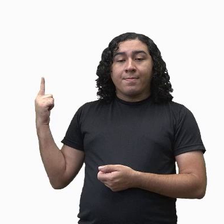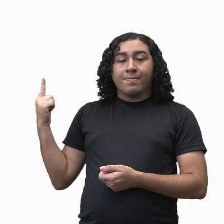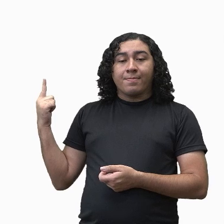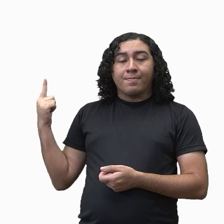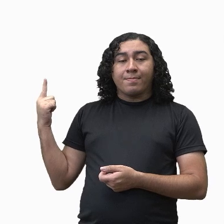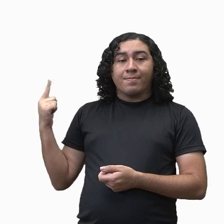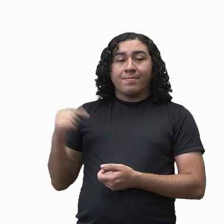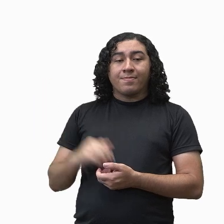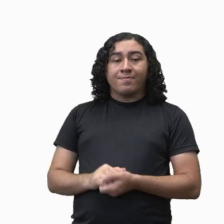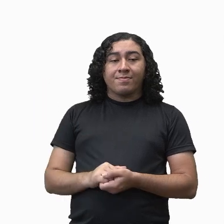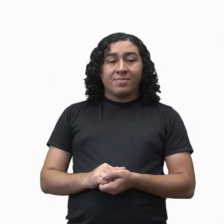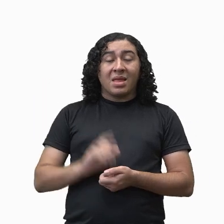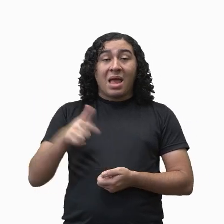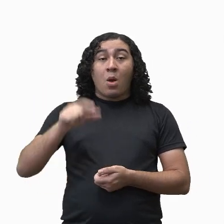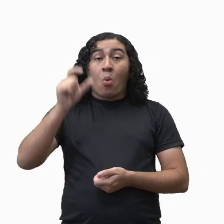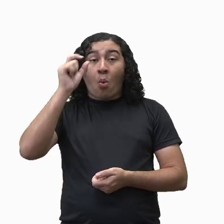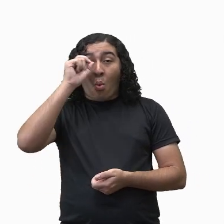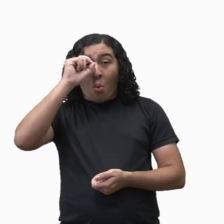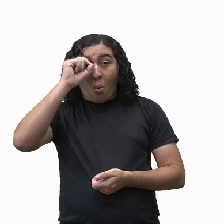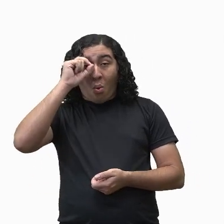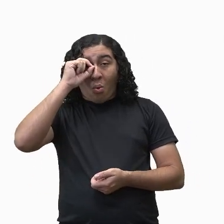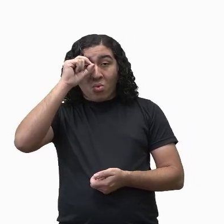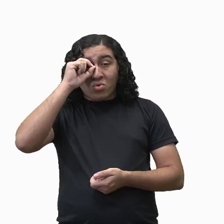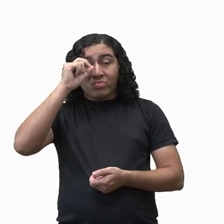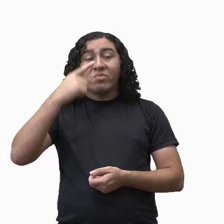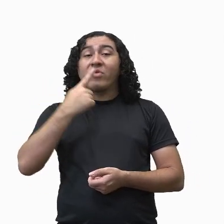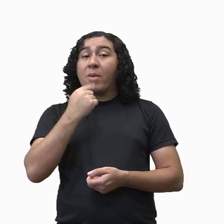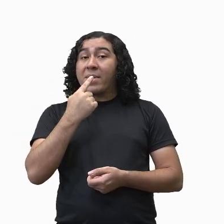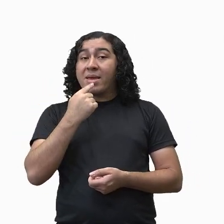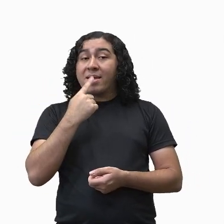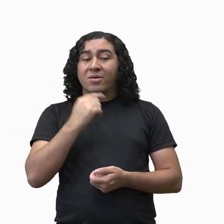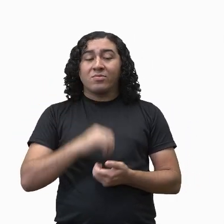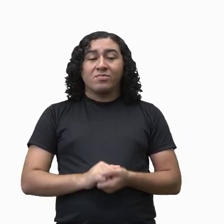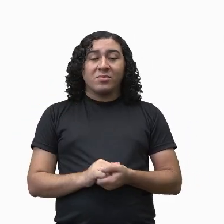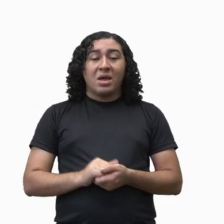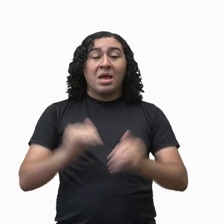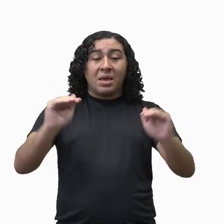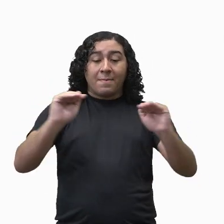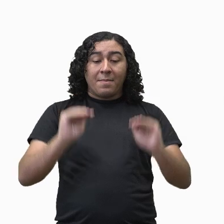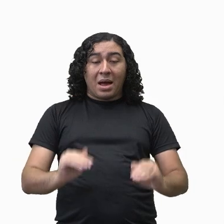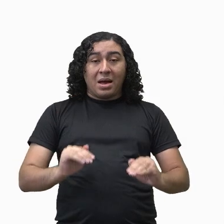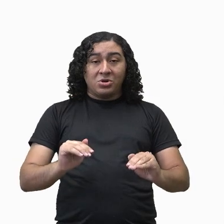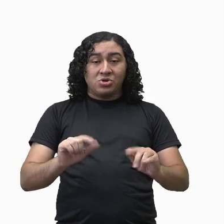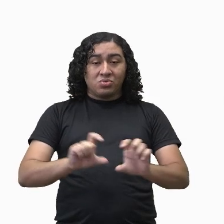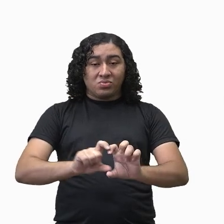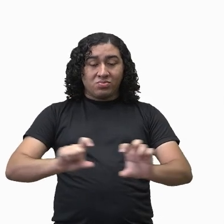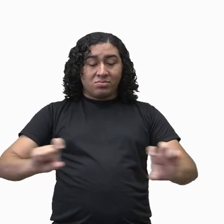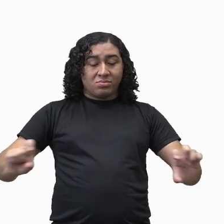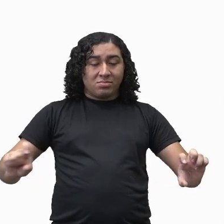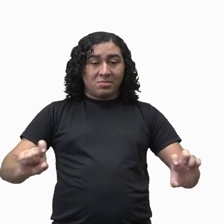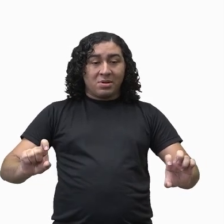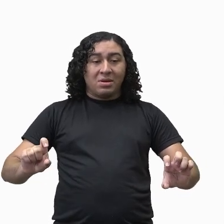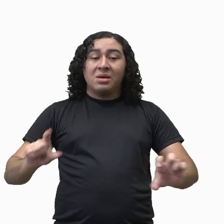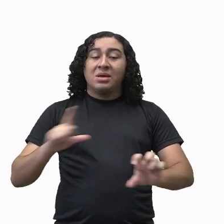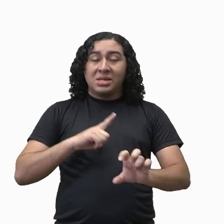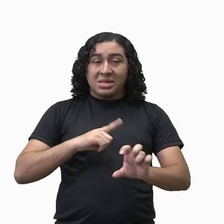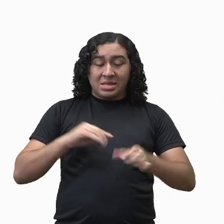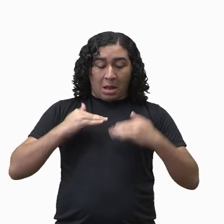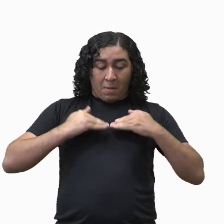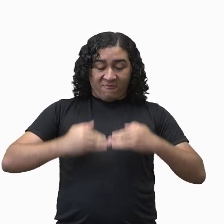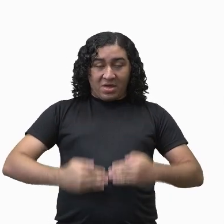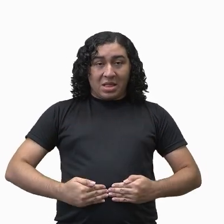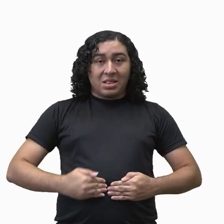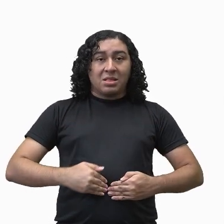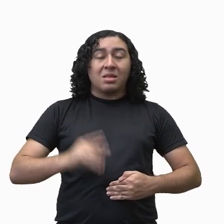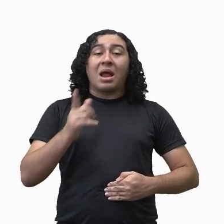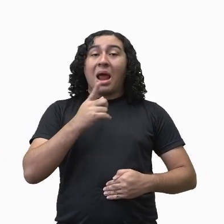é justamente os olhos. E a seguir nós temos aí a rã de ventre amarelo. Se vocês observarem bem o que tem em comum